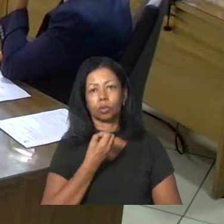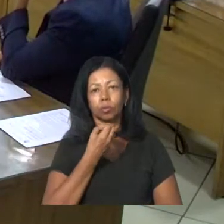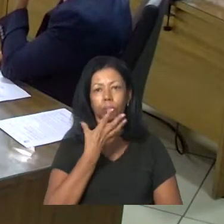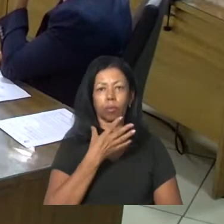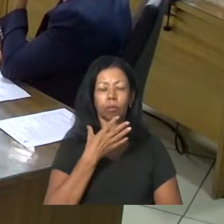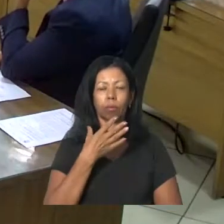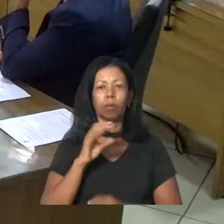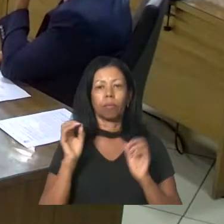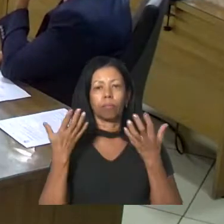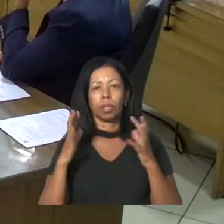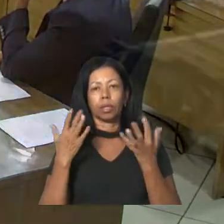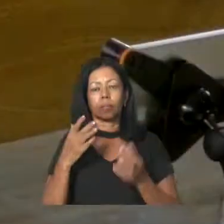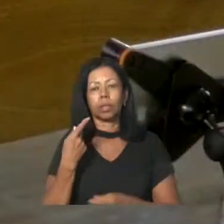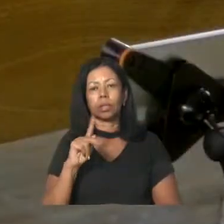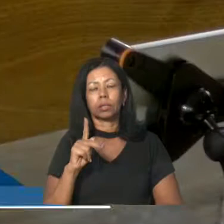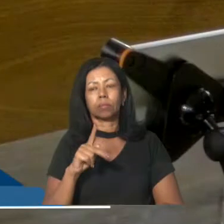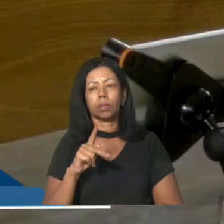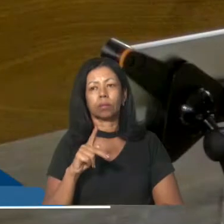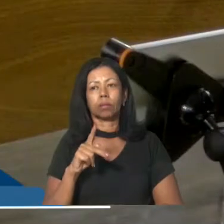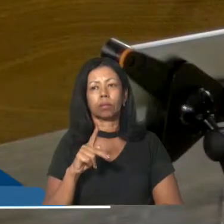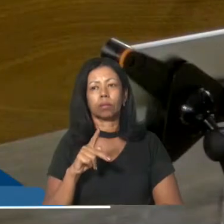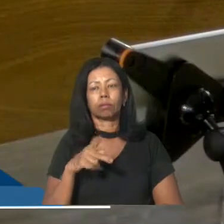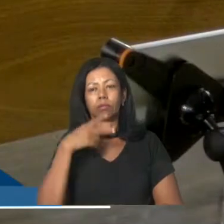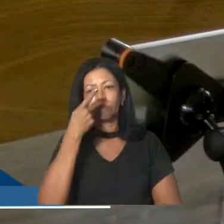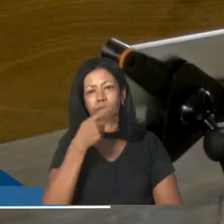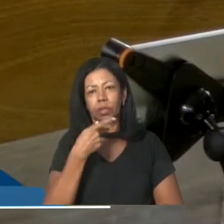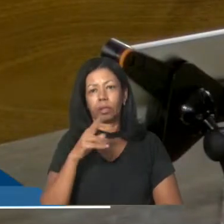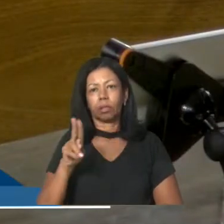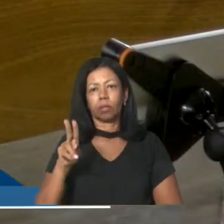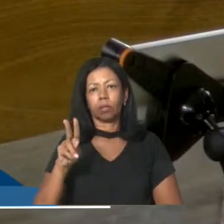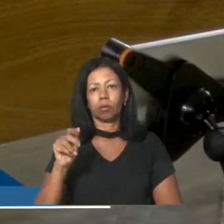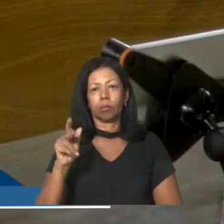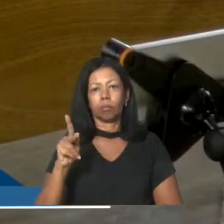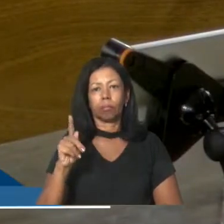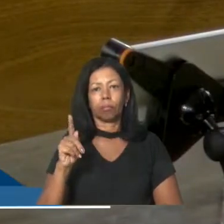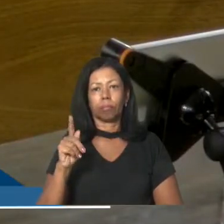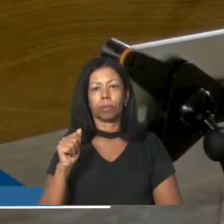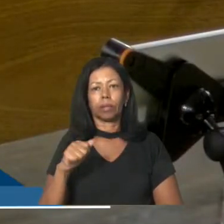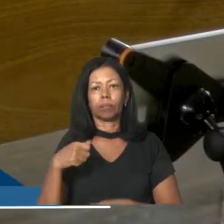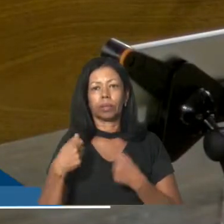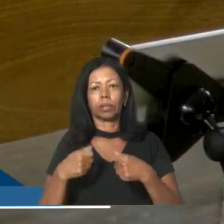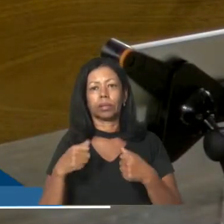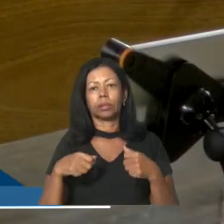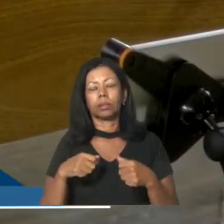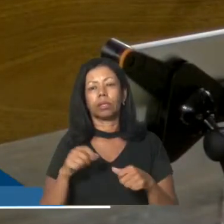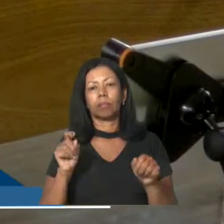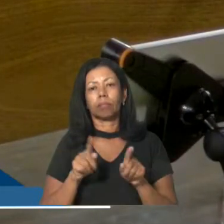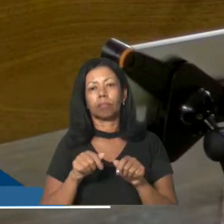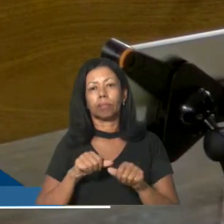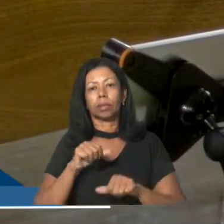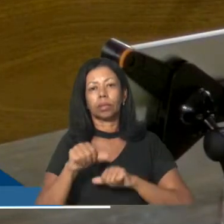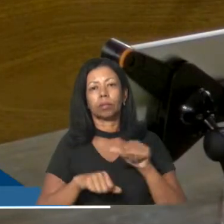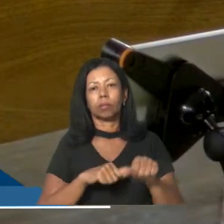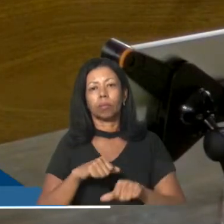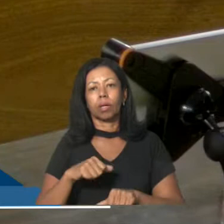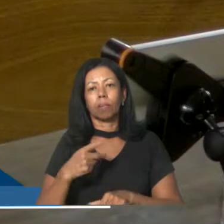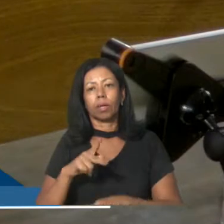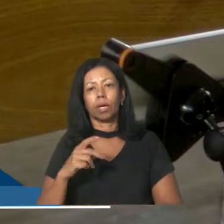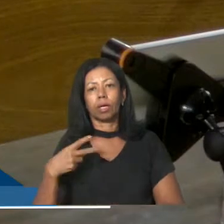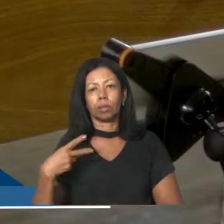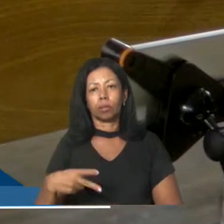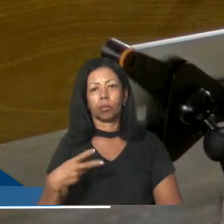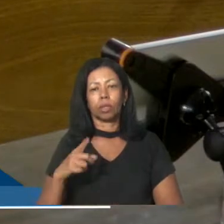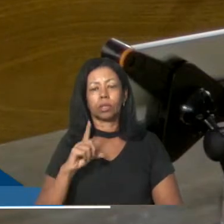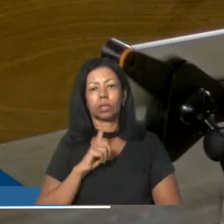Parabéns pela colocação. Aquela UPA realmente precisa mesmo passar de 1 para 2, precisa melhorar ali, tem